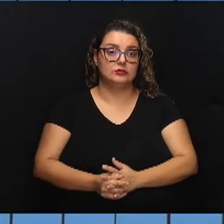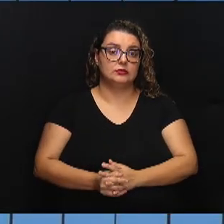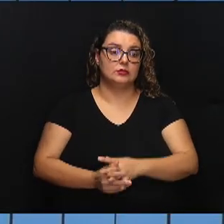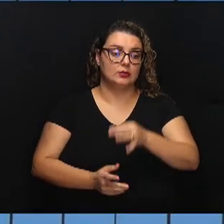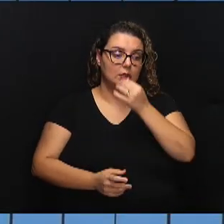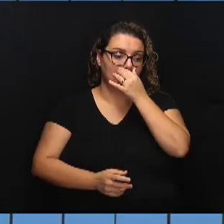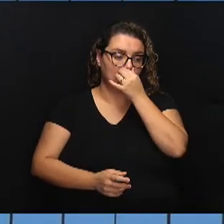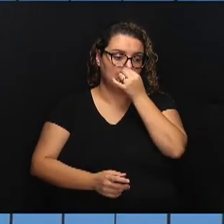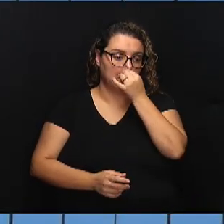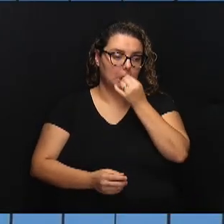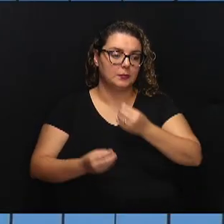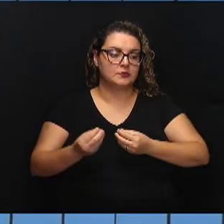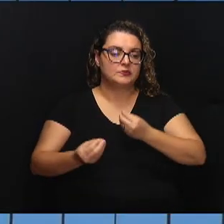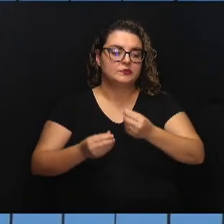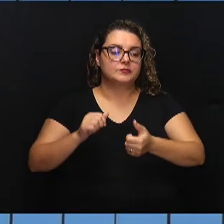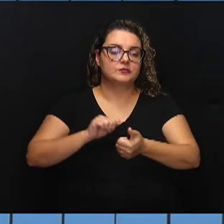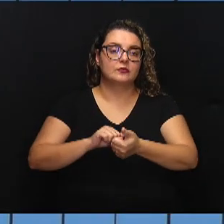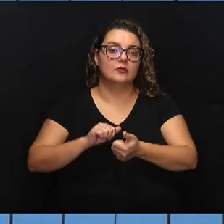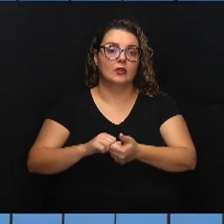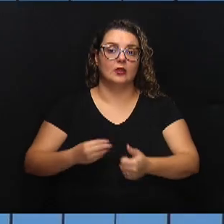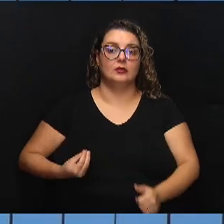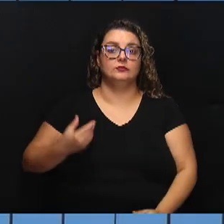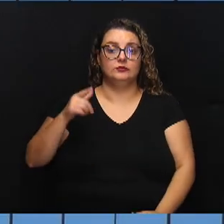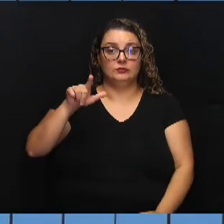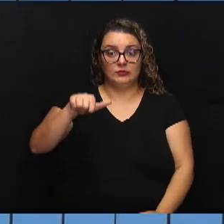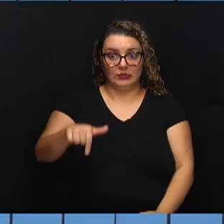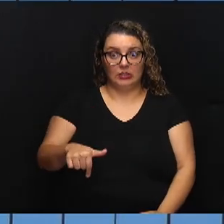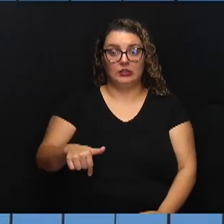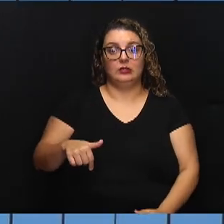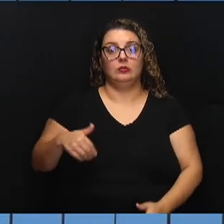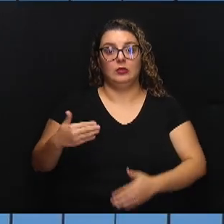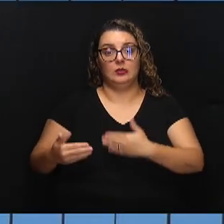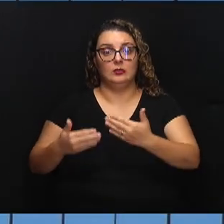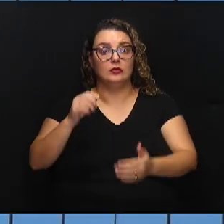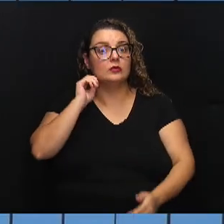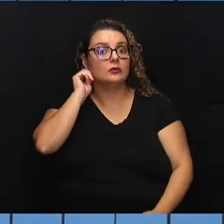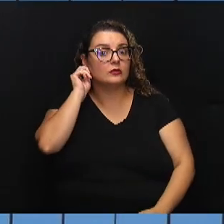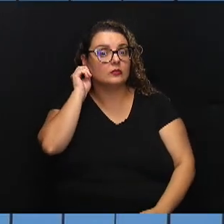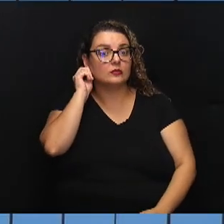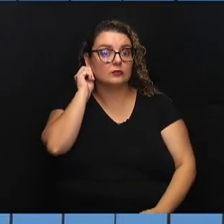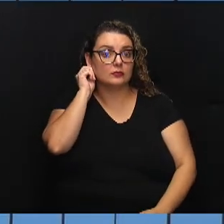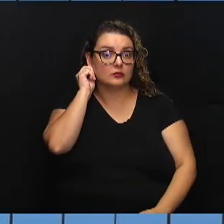fica a qualidade de vida da mulher, né, depois desse processo ou até